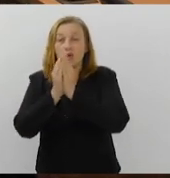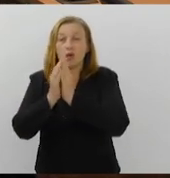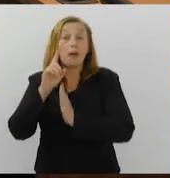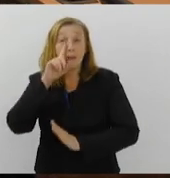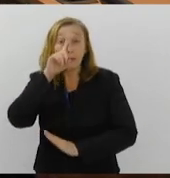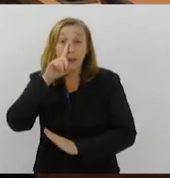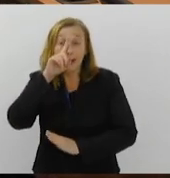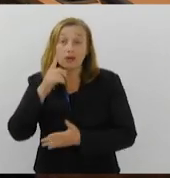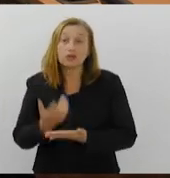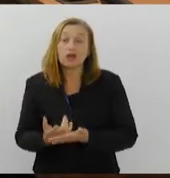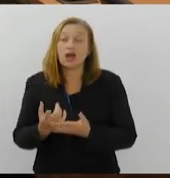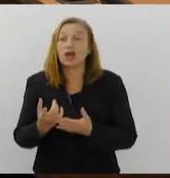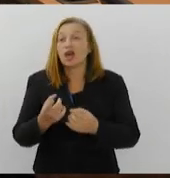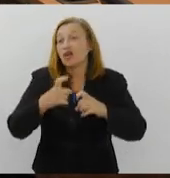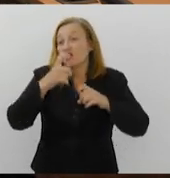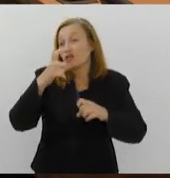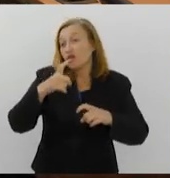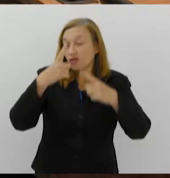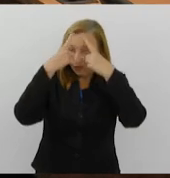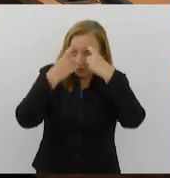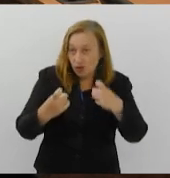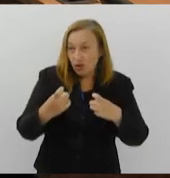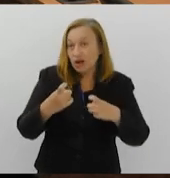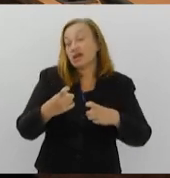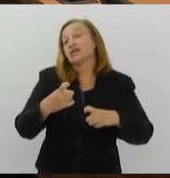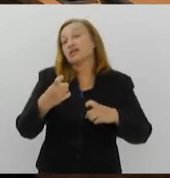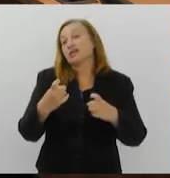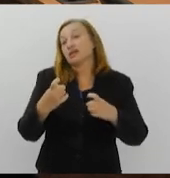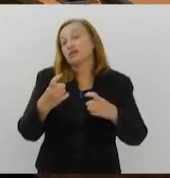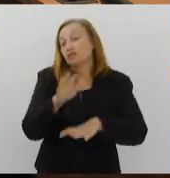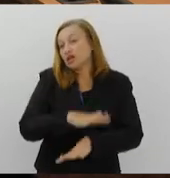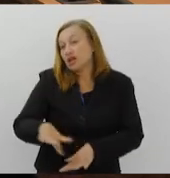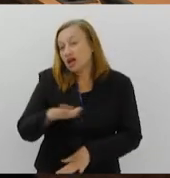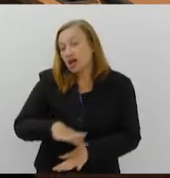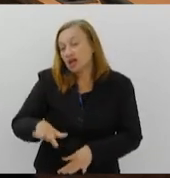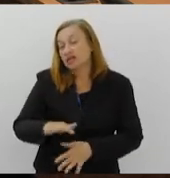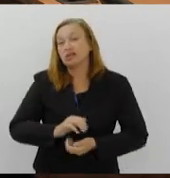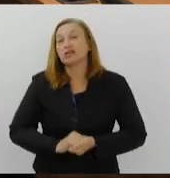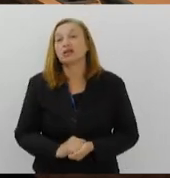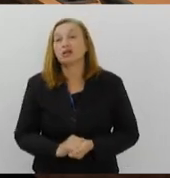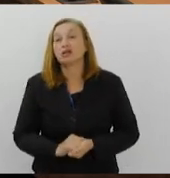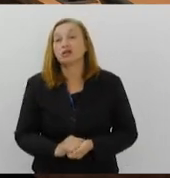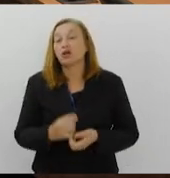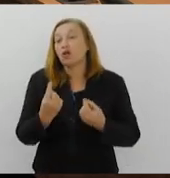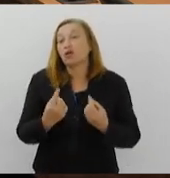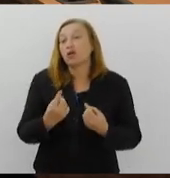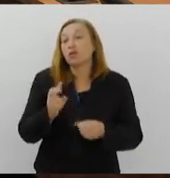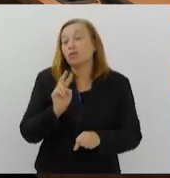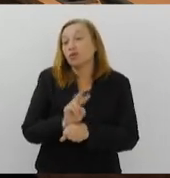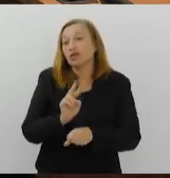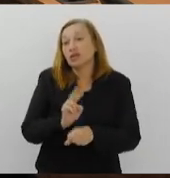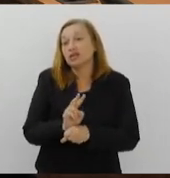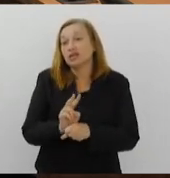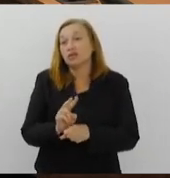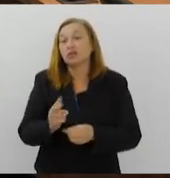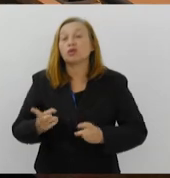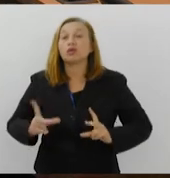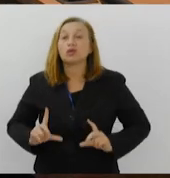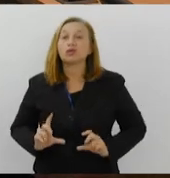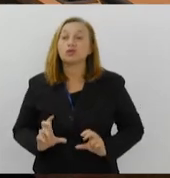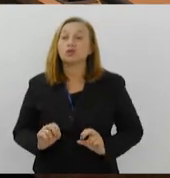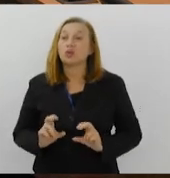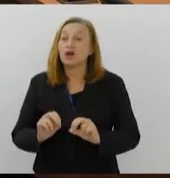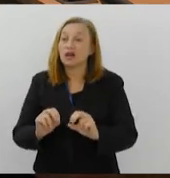violência infantil, para vacinar, contra a violência, prevenção do câncer de mama, qualquer